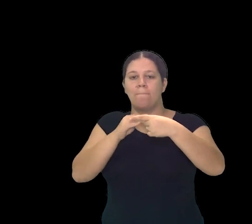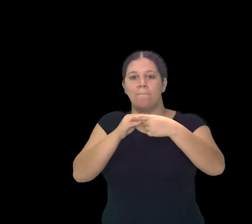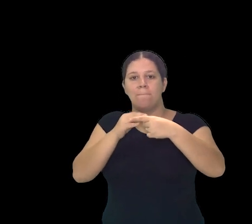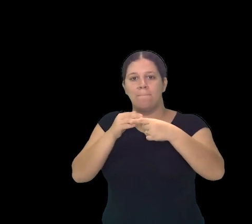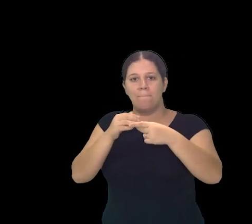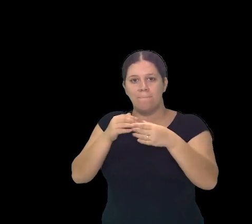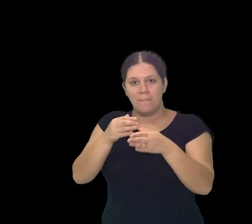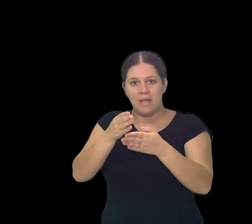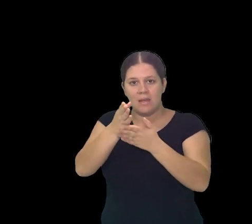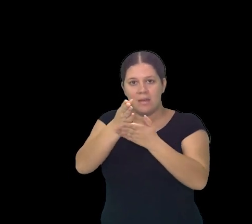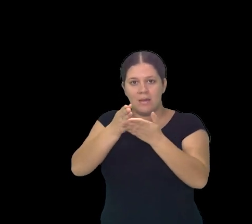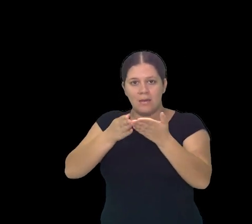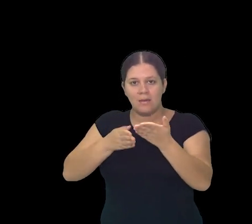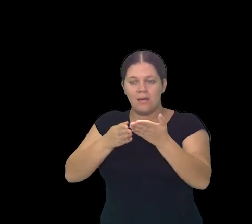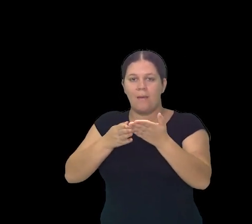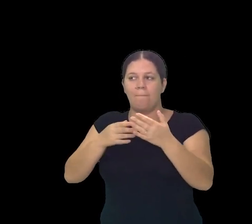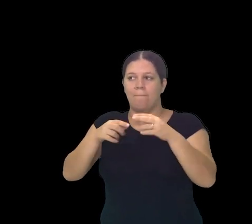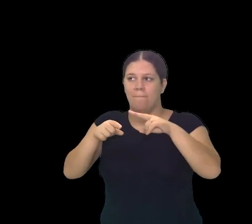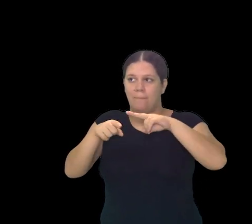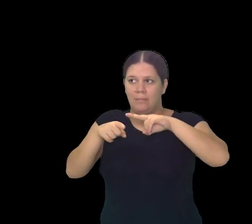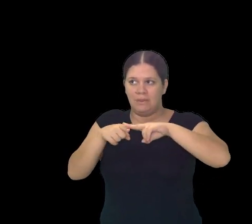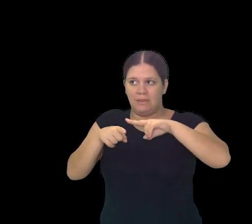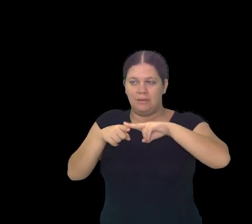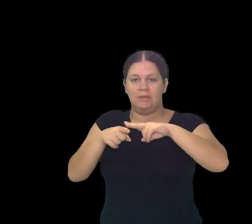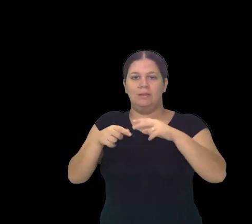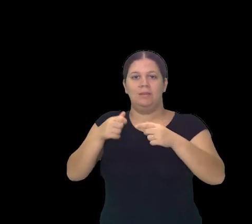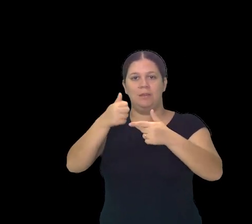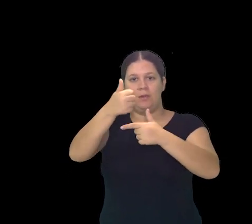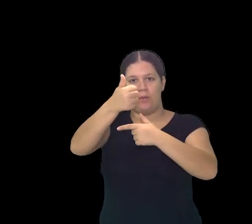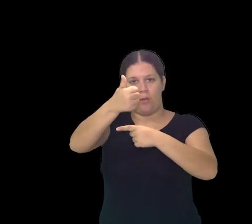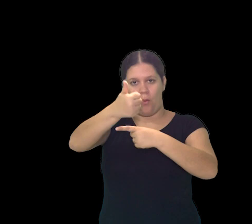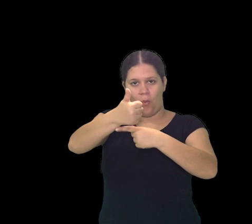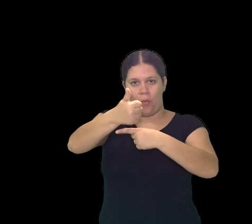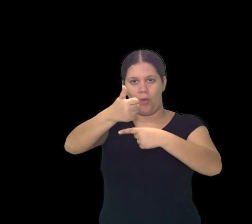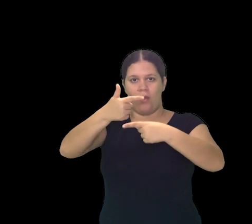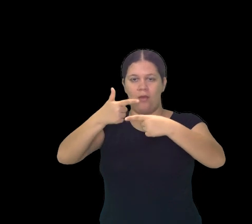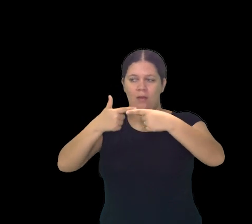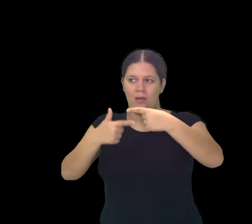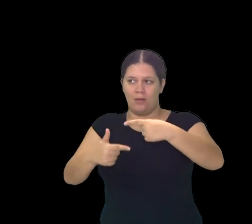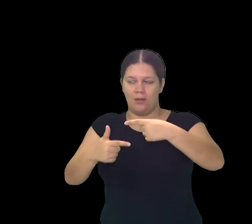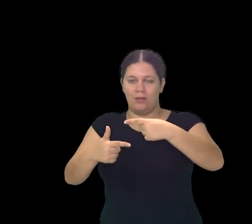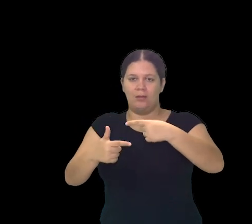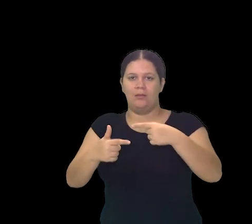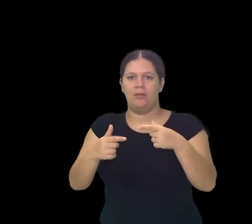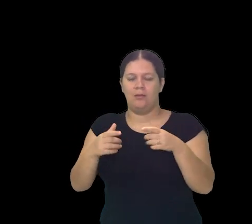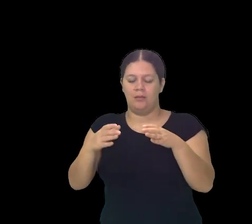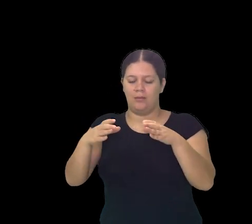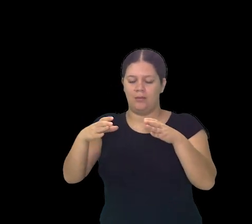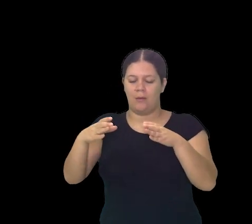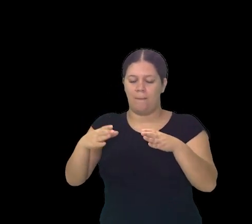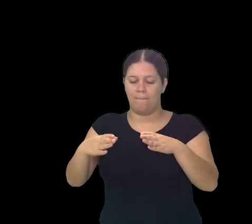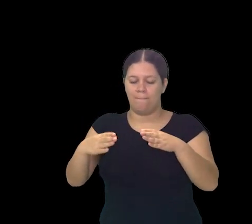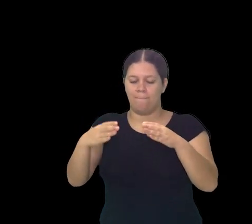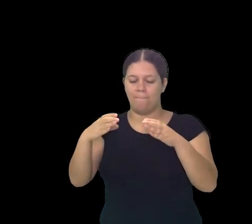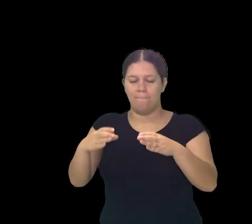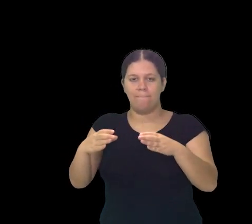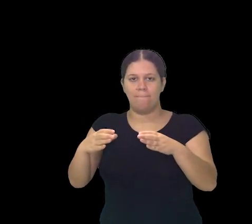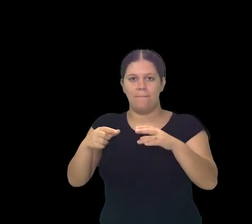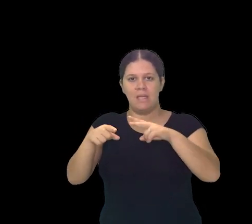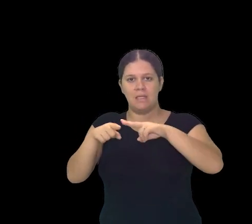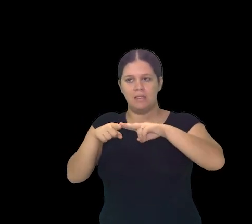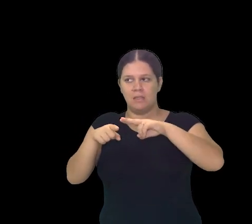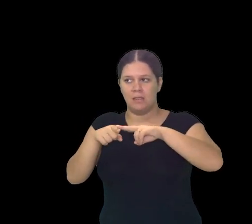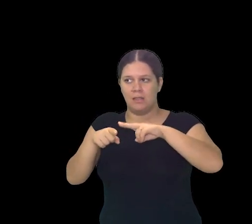meia pizza. Agora vamos imaginar que, em vez de cortar a pizza em apenas 2